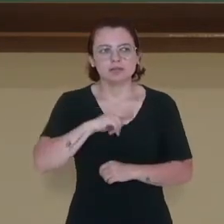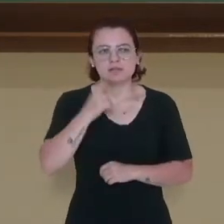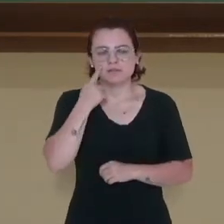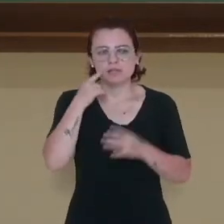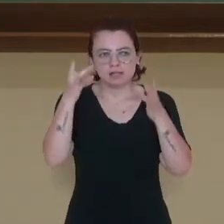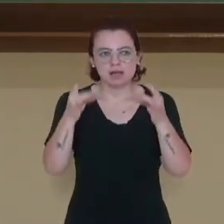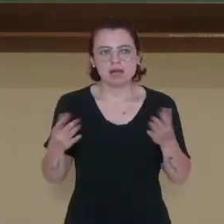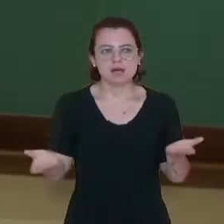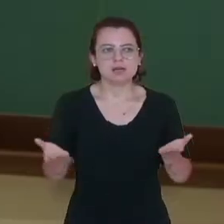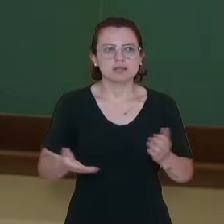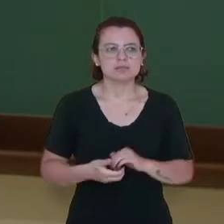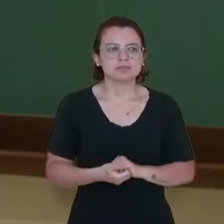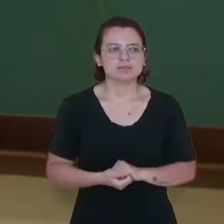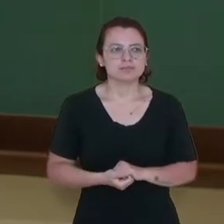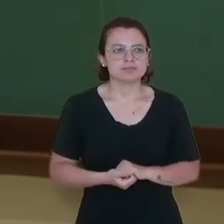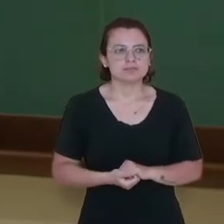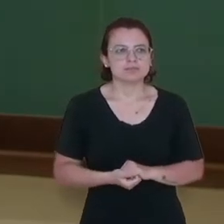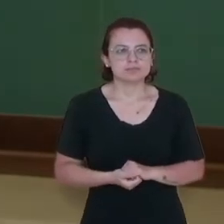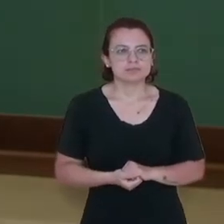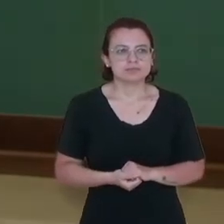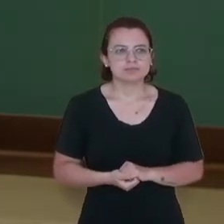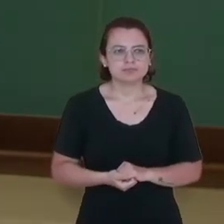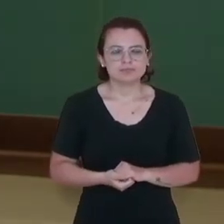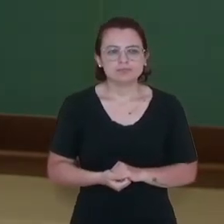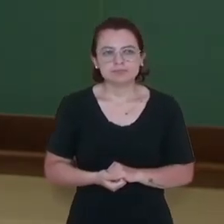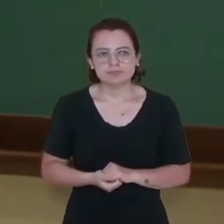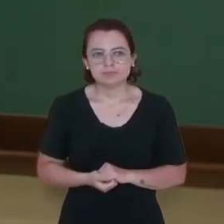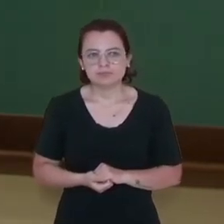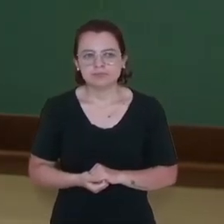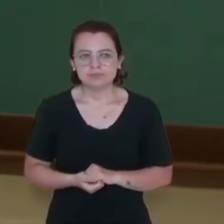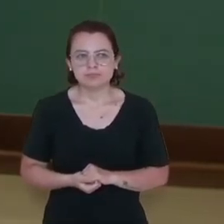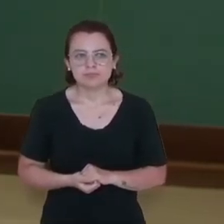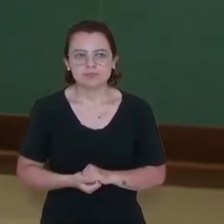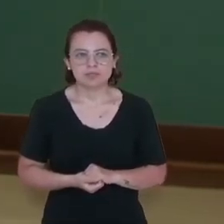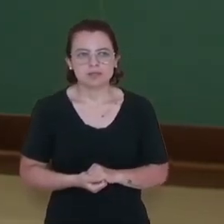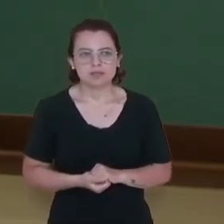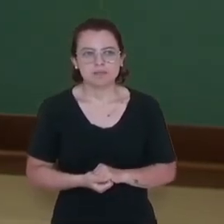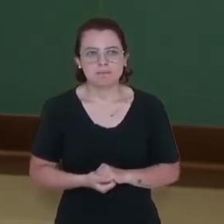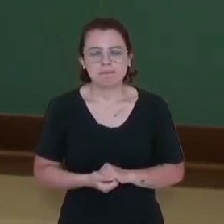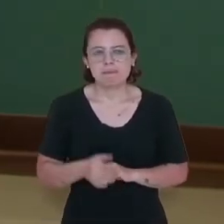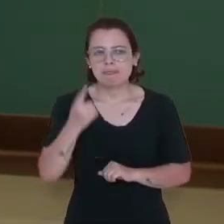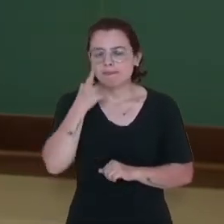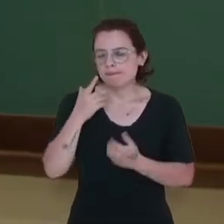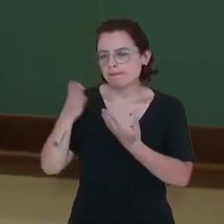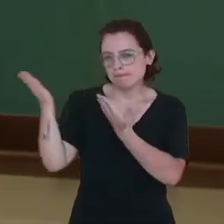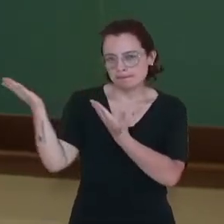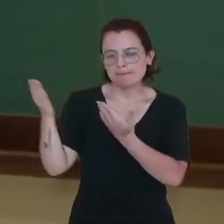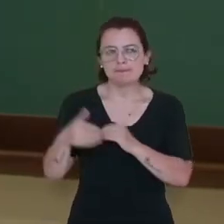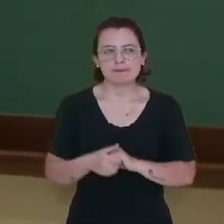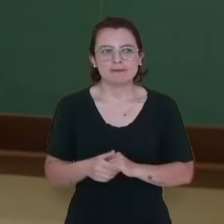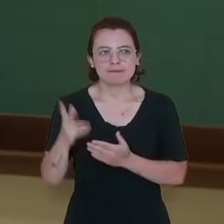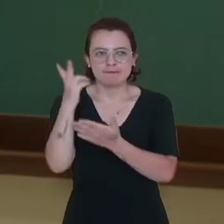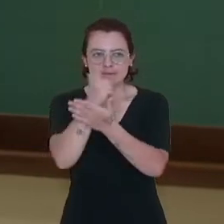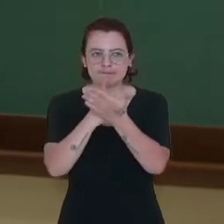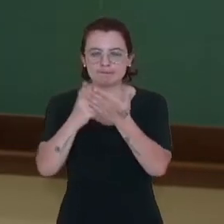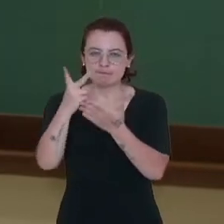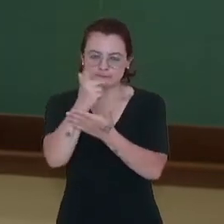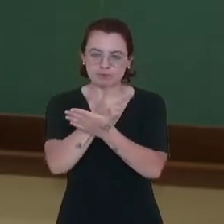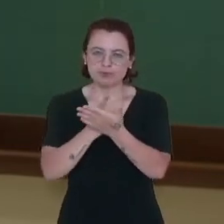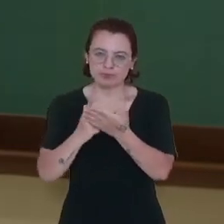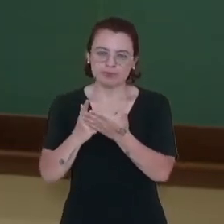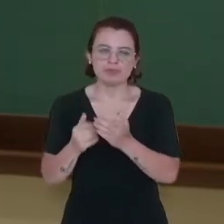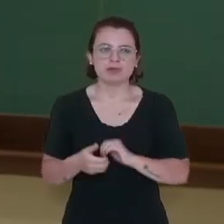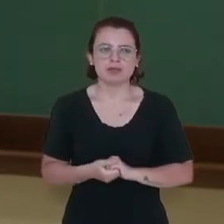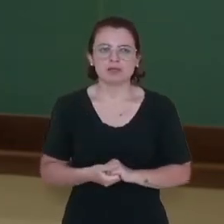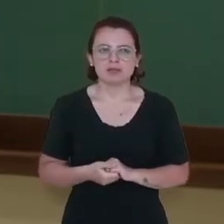detalhes agora. Olha só. Então, saiba então que esse conflito árabe-israelense, né, é um dos principais então no Oriente Próximo, né, ali na região do